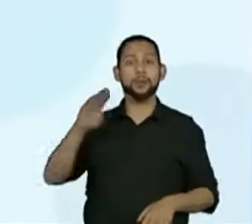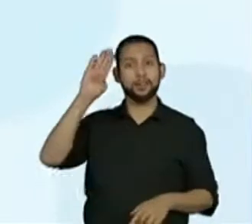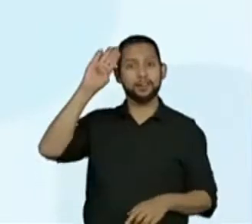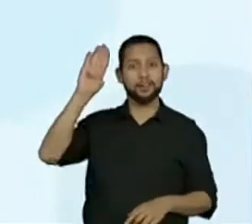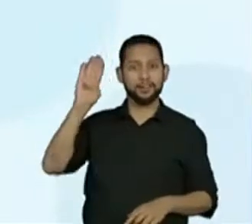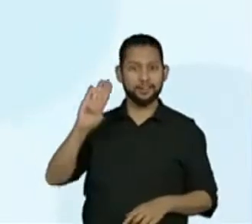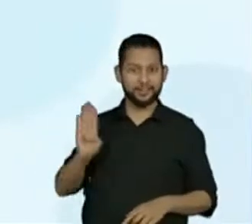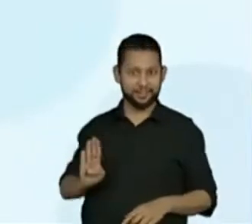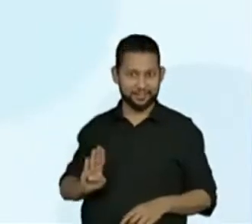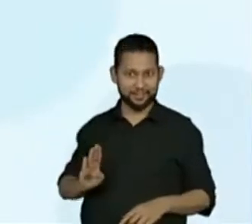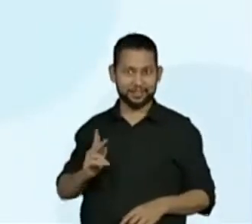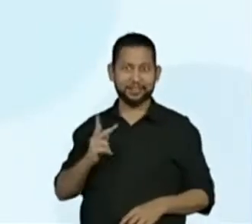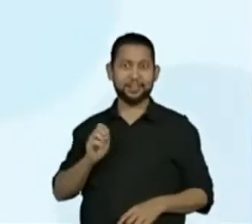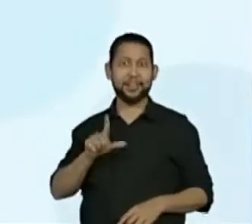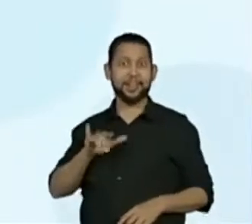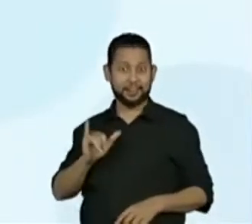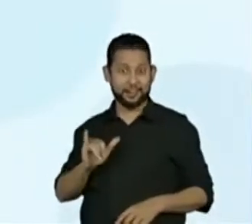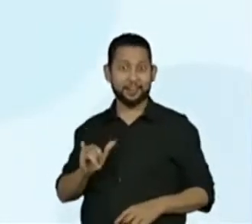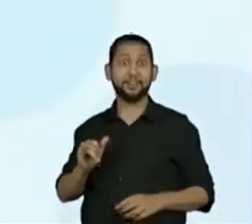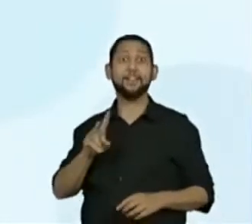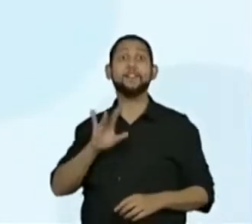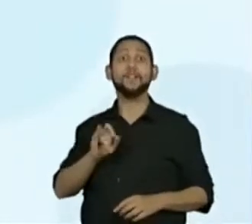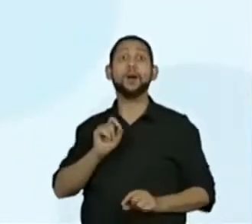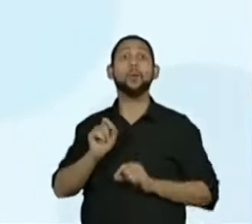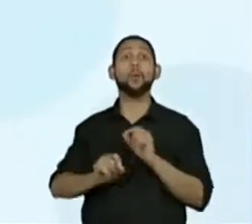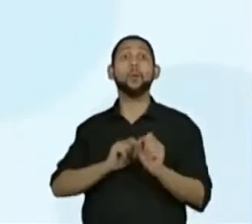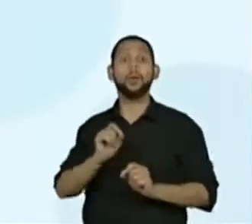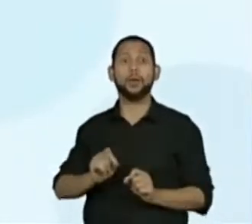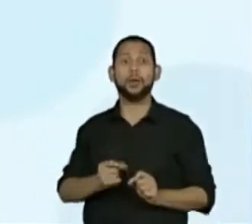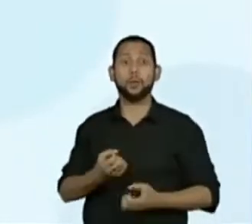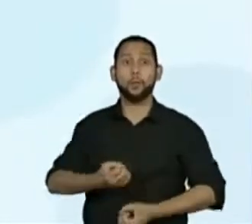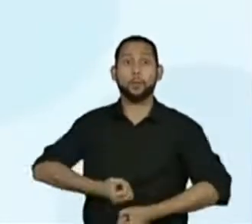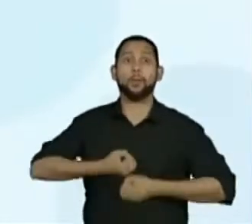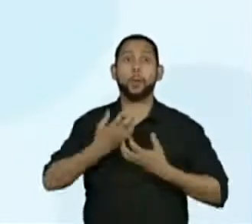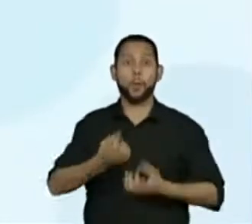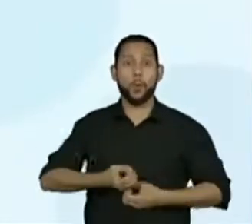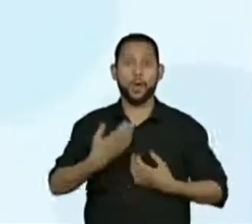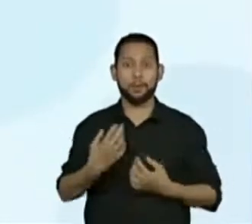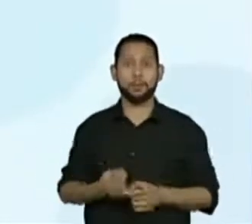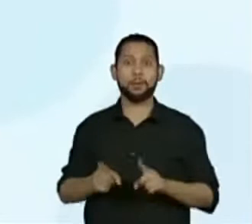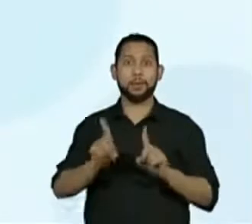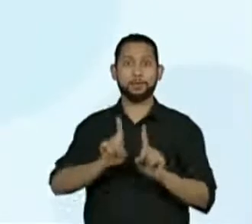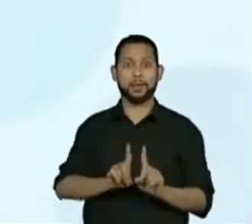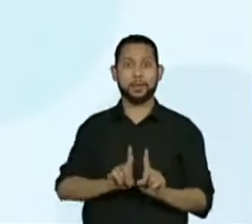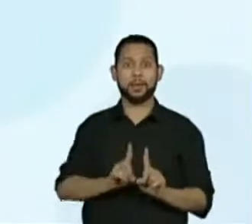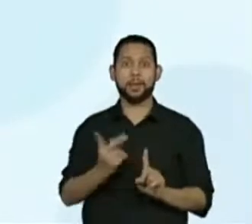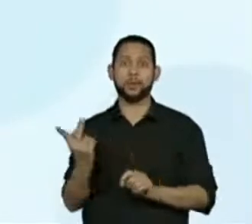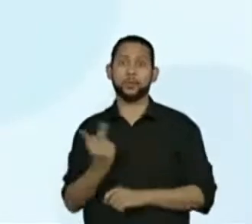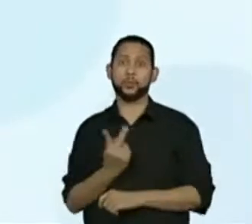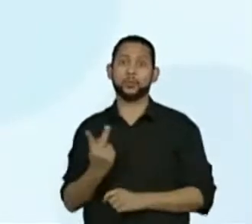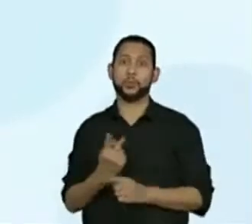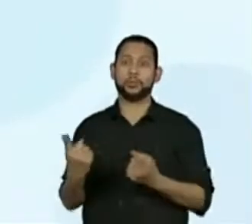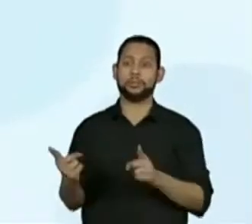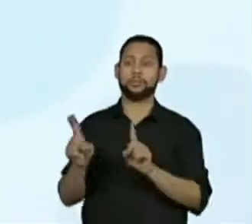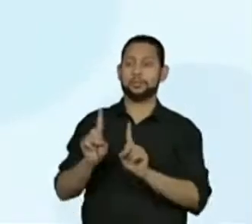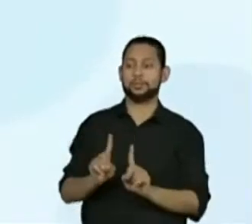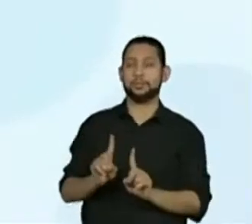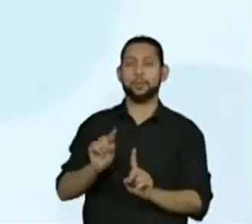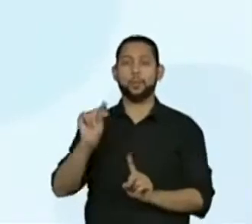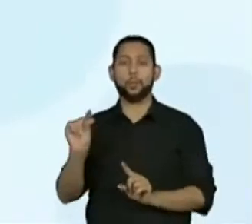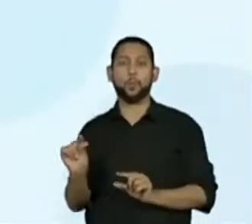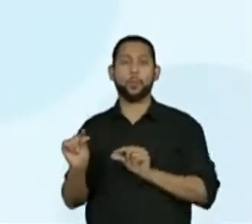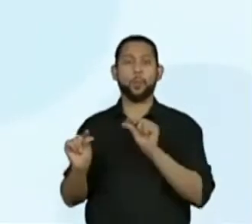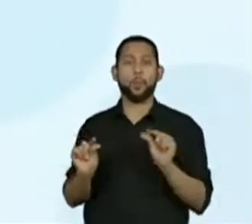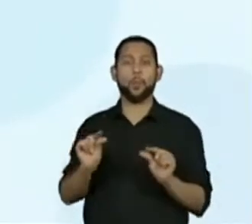Kelly vai fazer um jogral de um poema com a professora Viviane que são